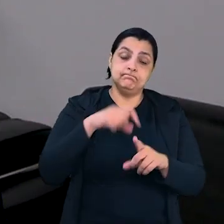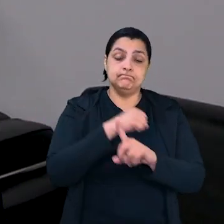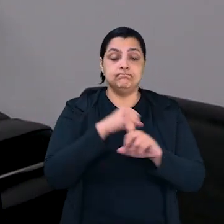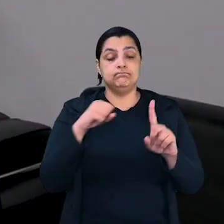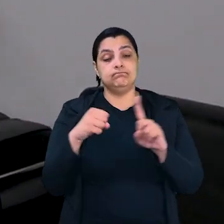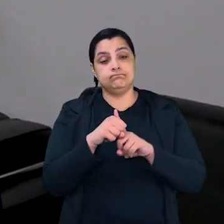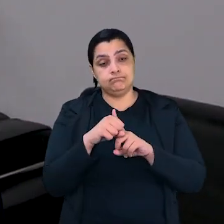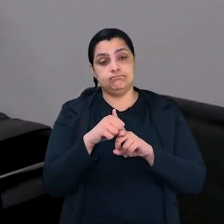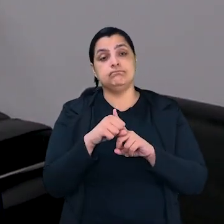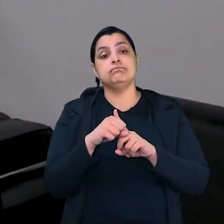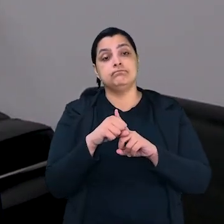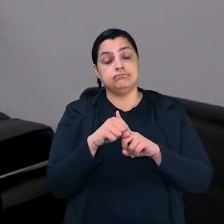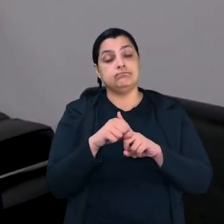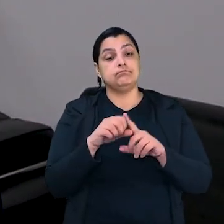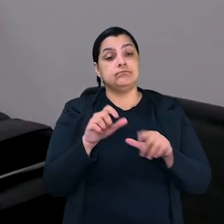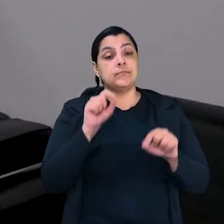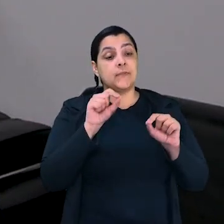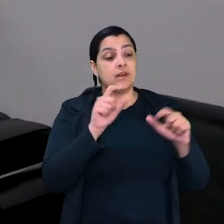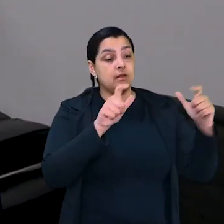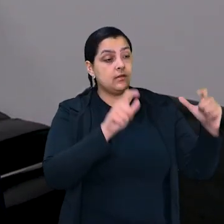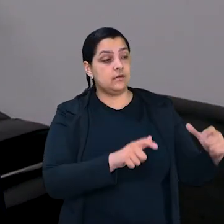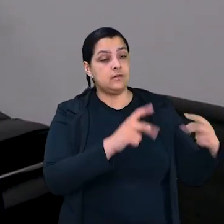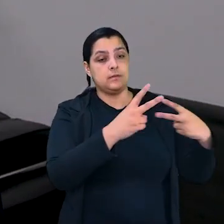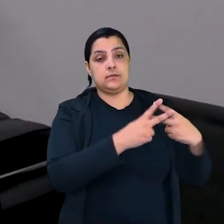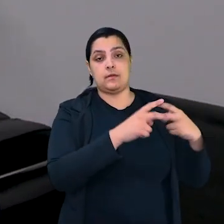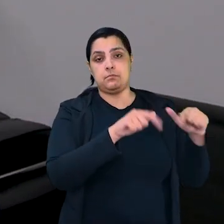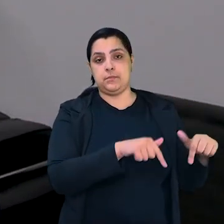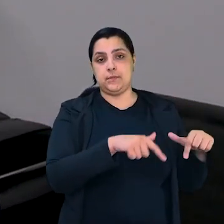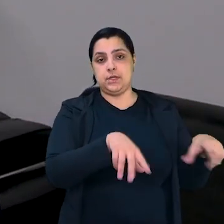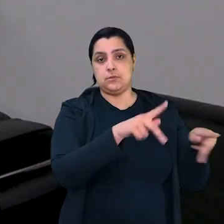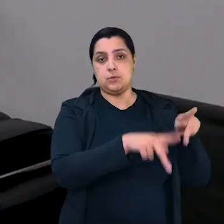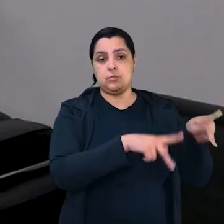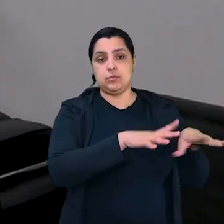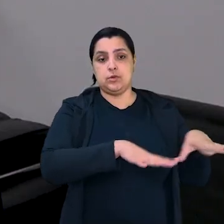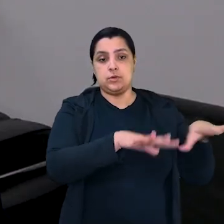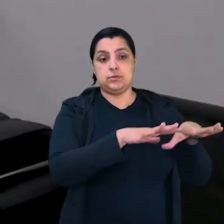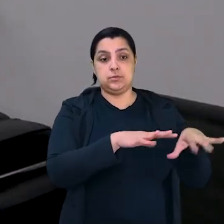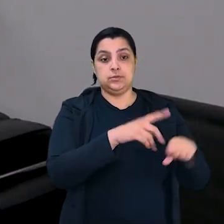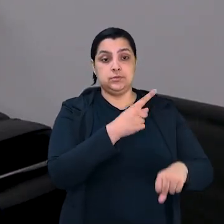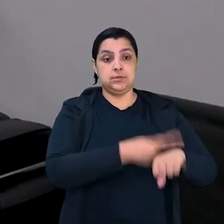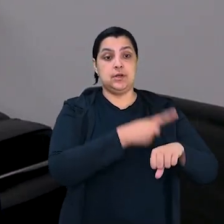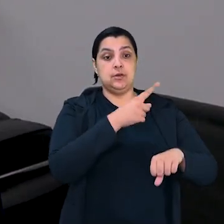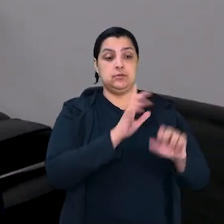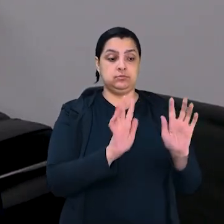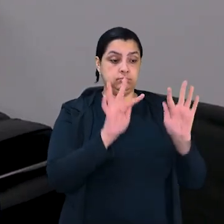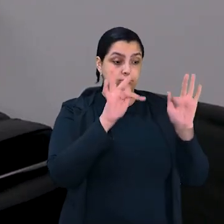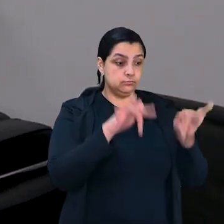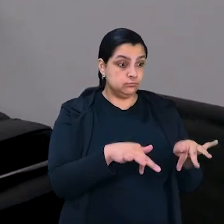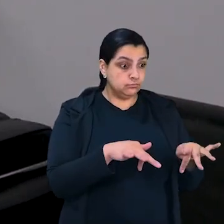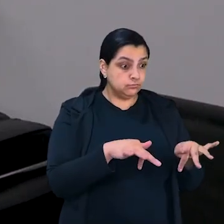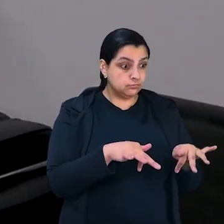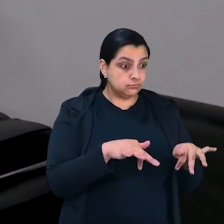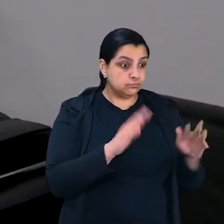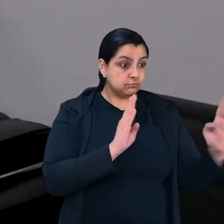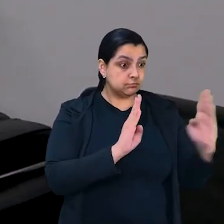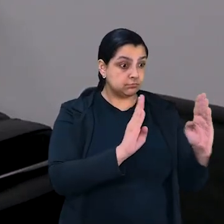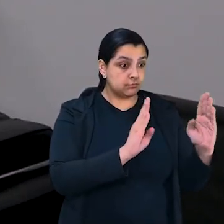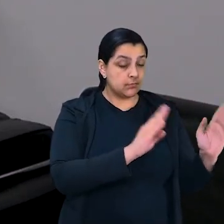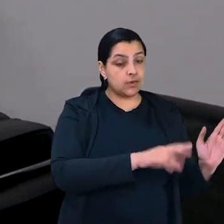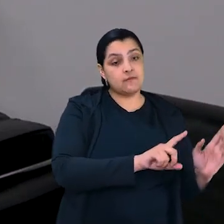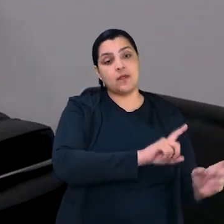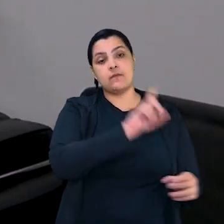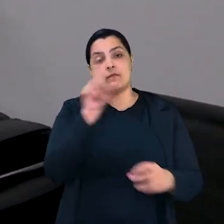a reinserção social da população que se encontra carcerada quando do momento da finalização